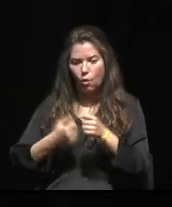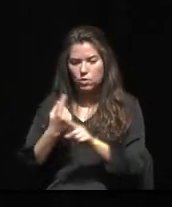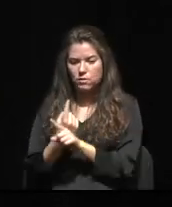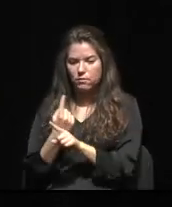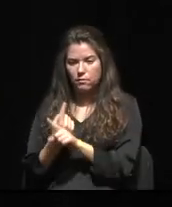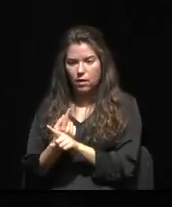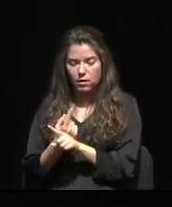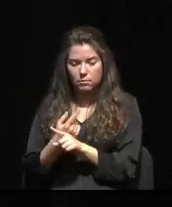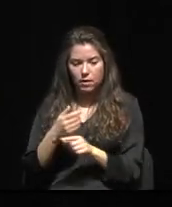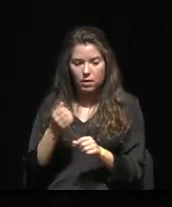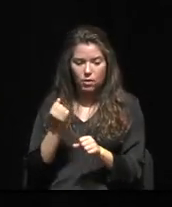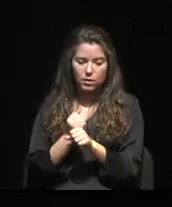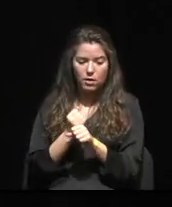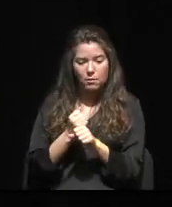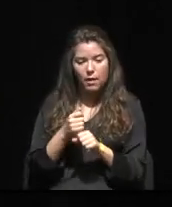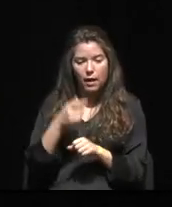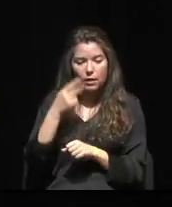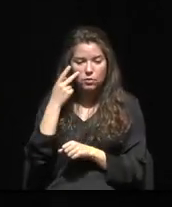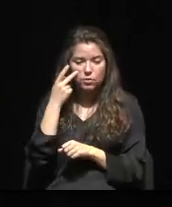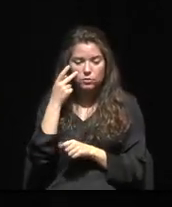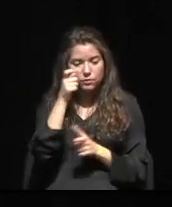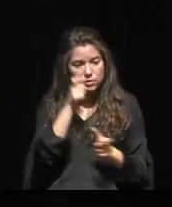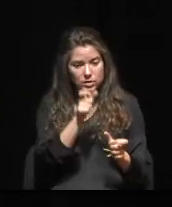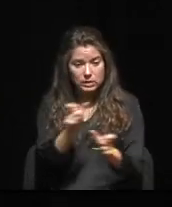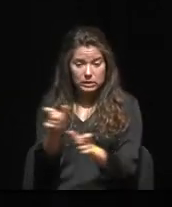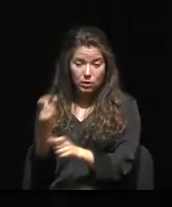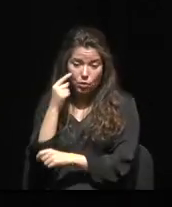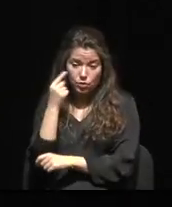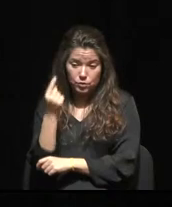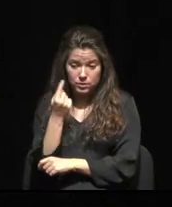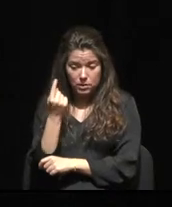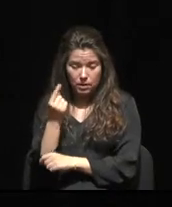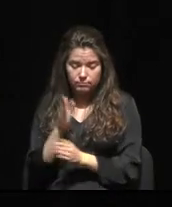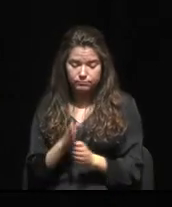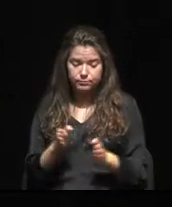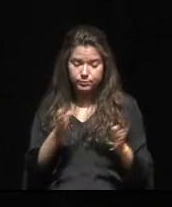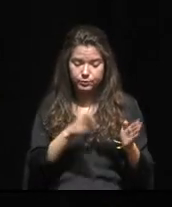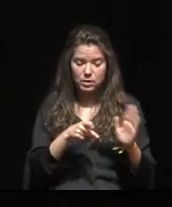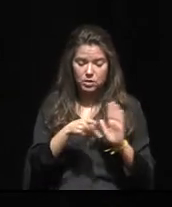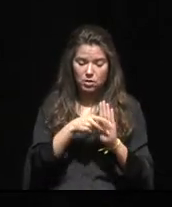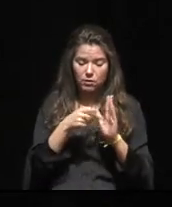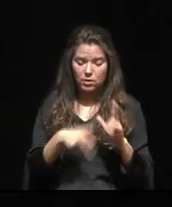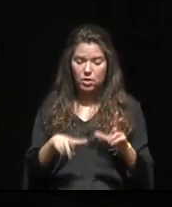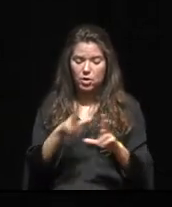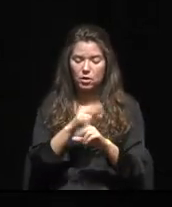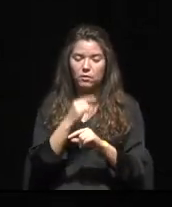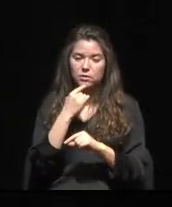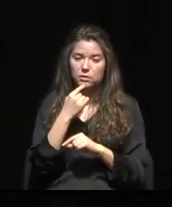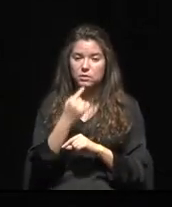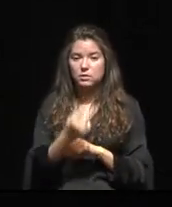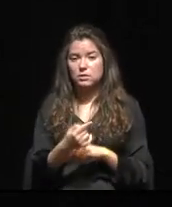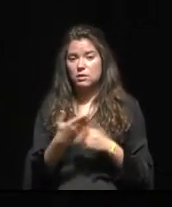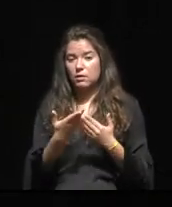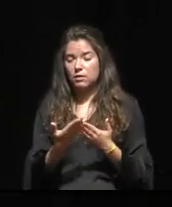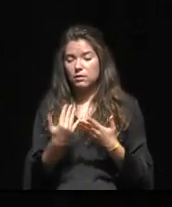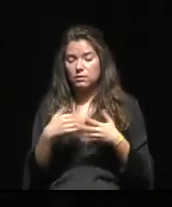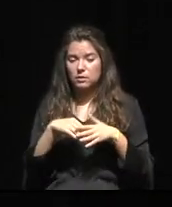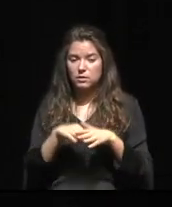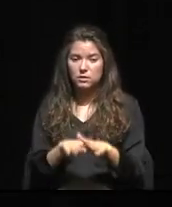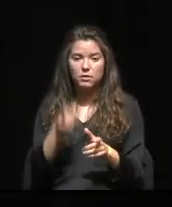especial de fiscalização por outro lado o novo normativo legal referia que a integração na carreira especial de